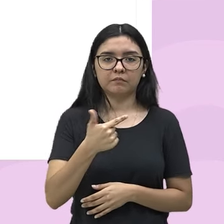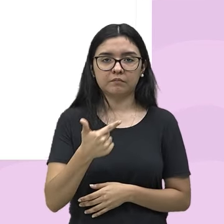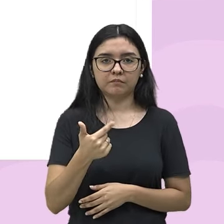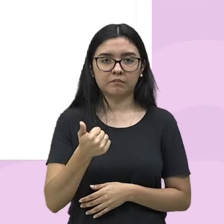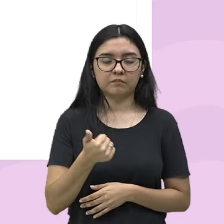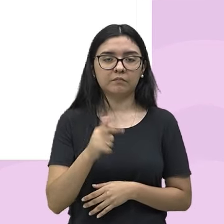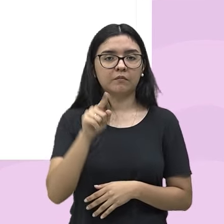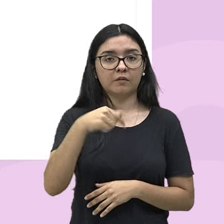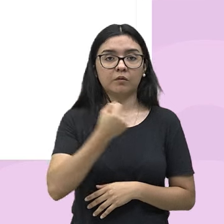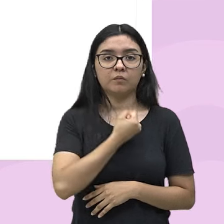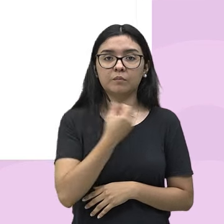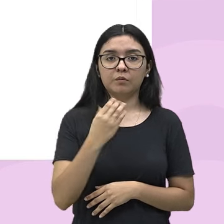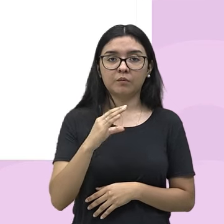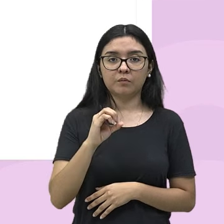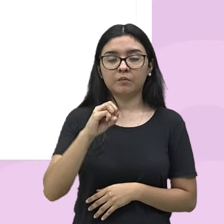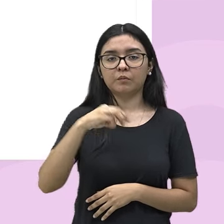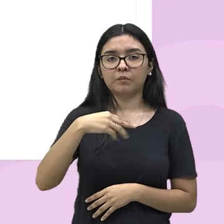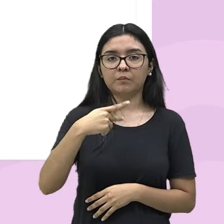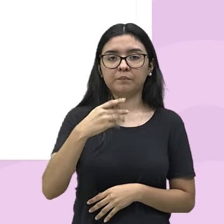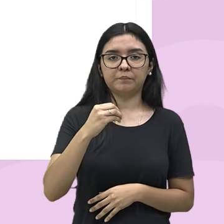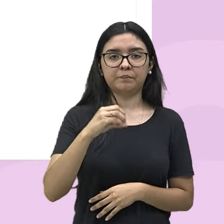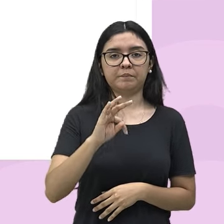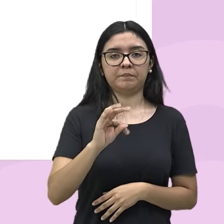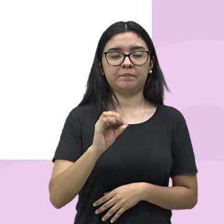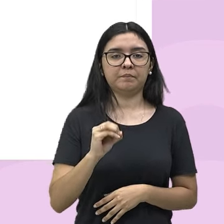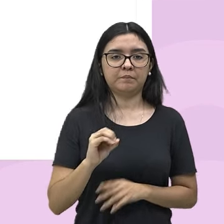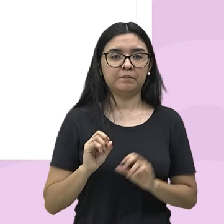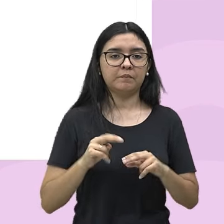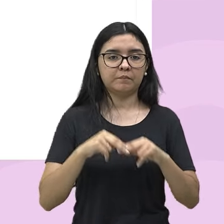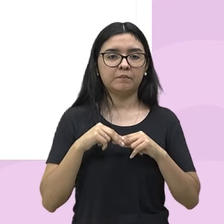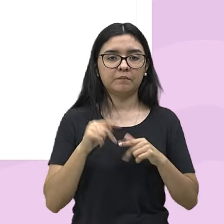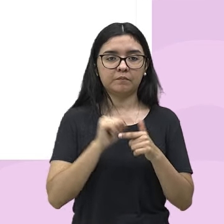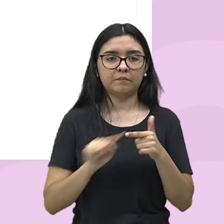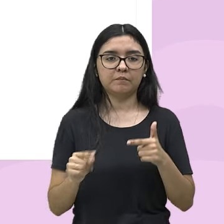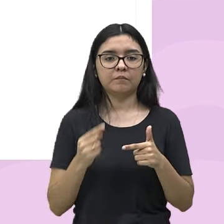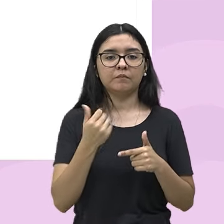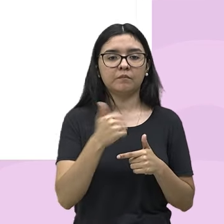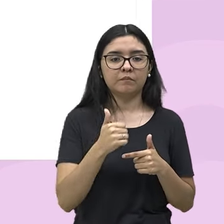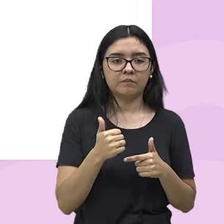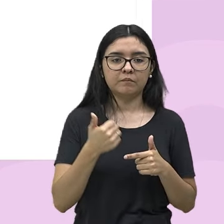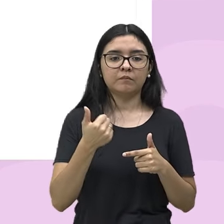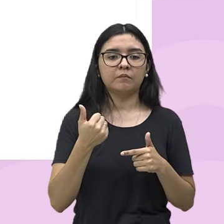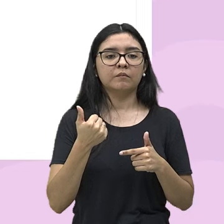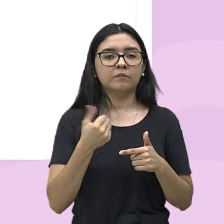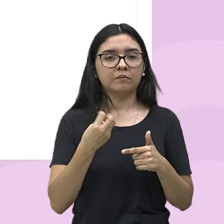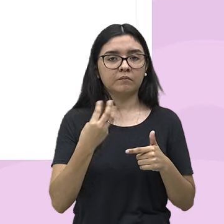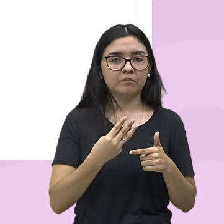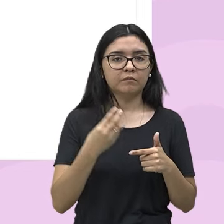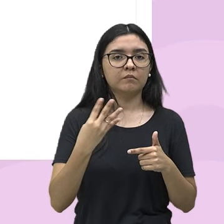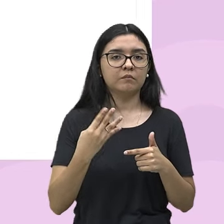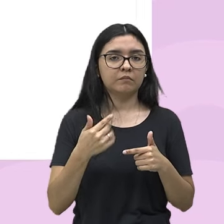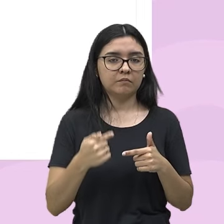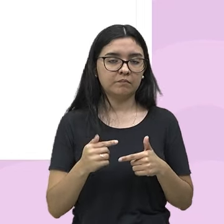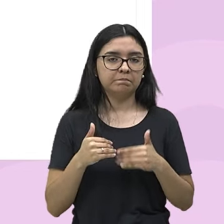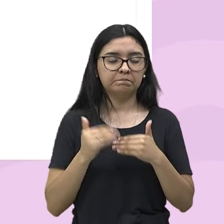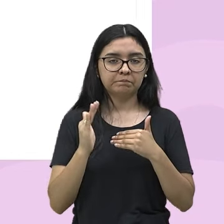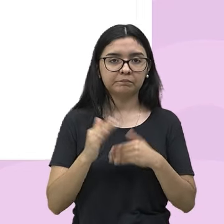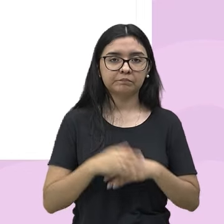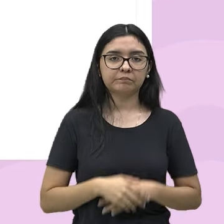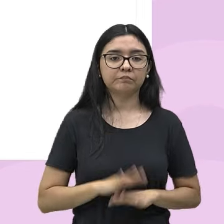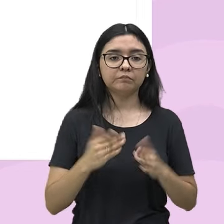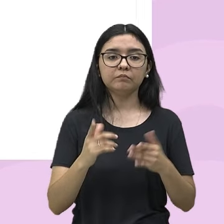número composto, pois é divisível pelo menos por 11, por 13 e 47. Bom, pessoal,